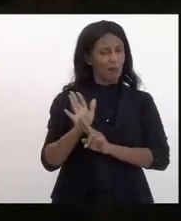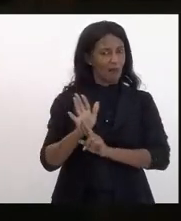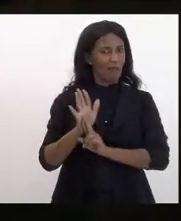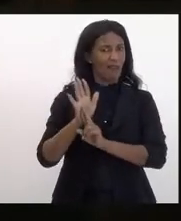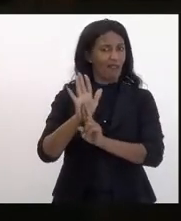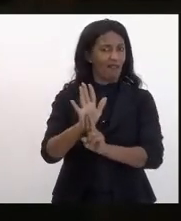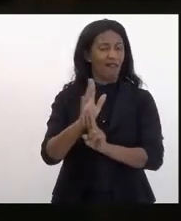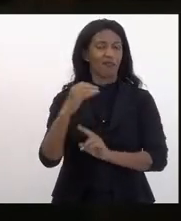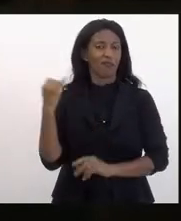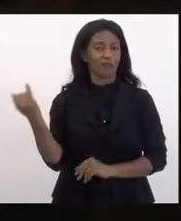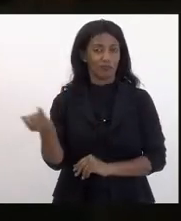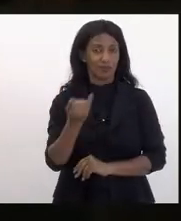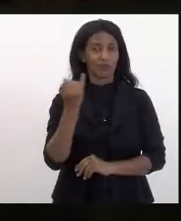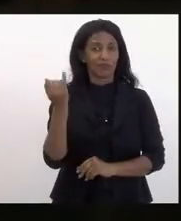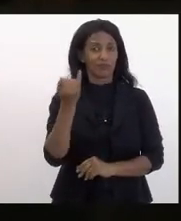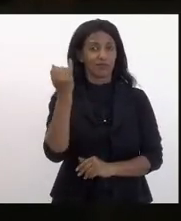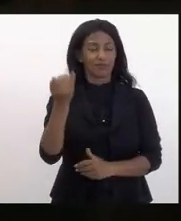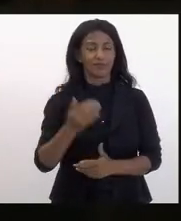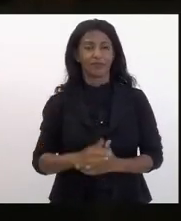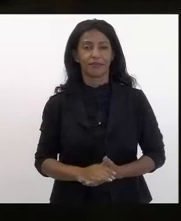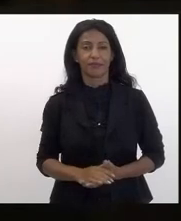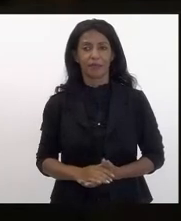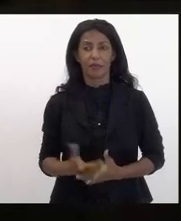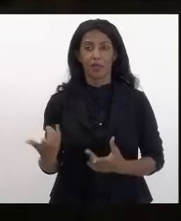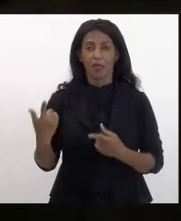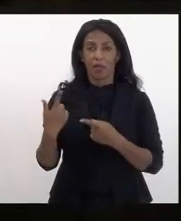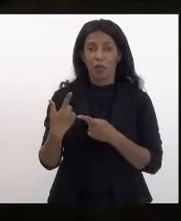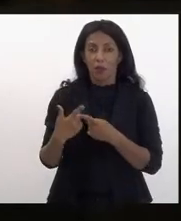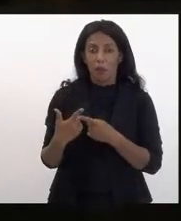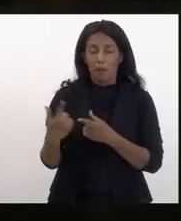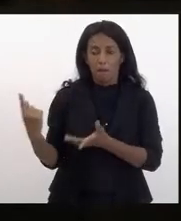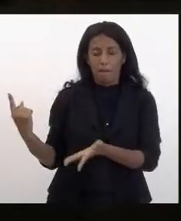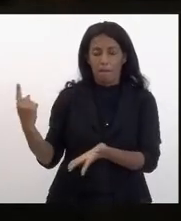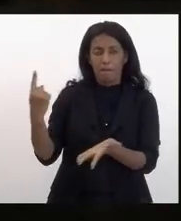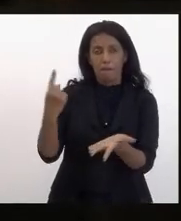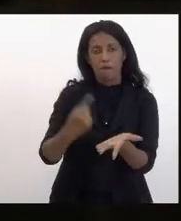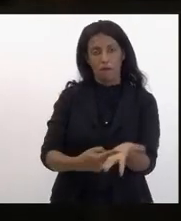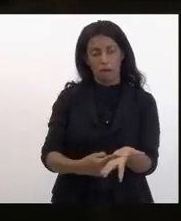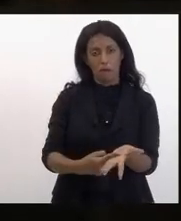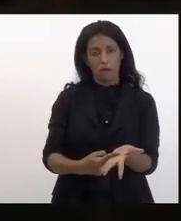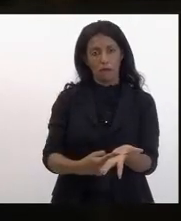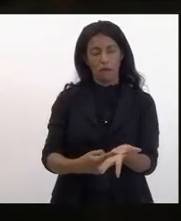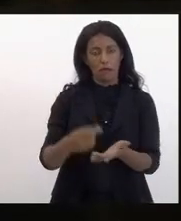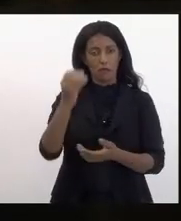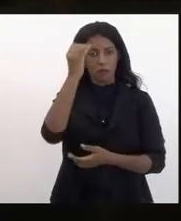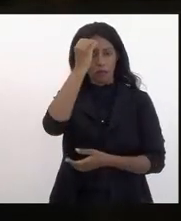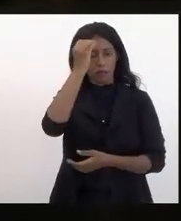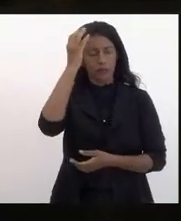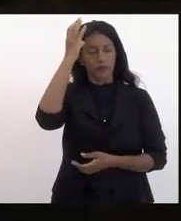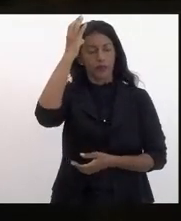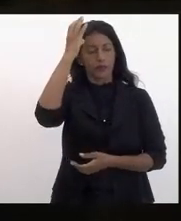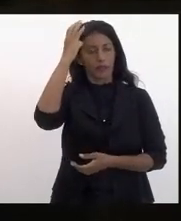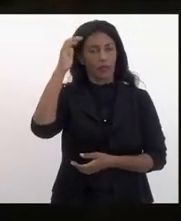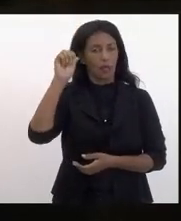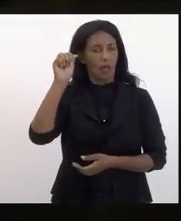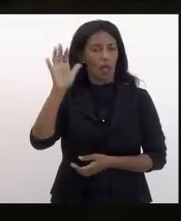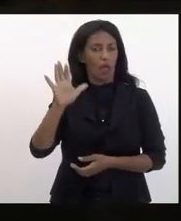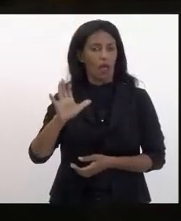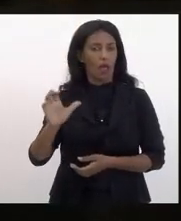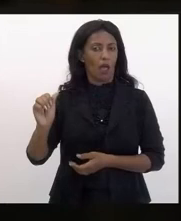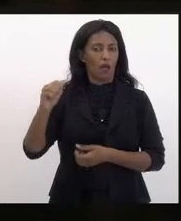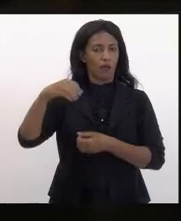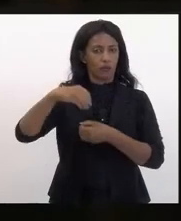representação muito importante, porque simbolizam a cultura afro no